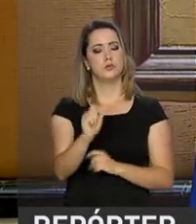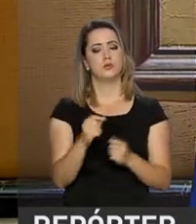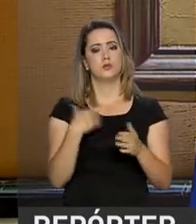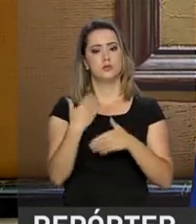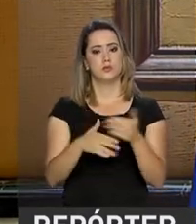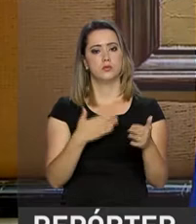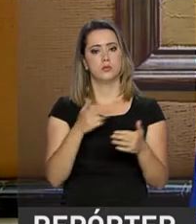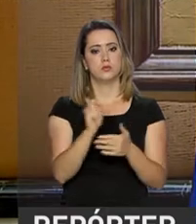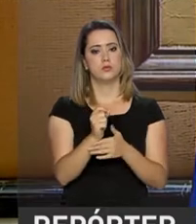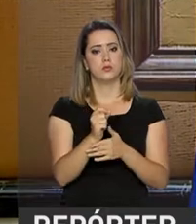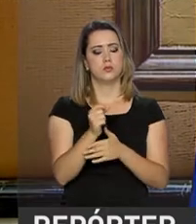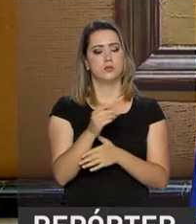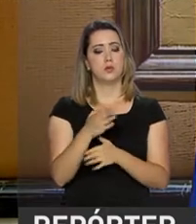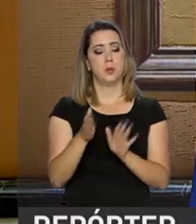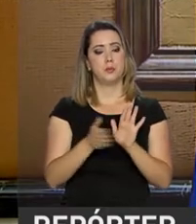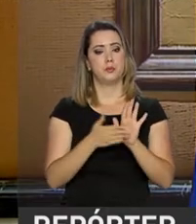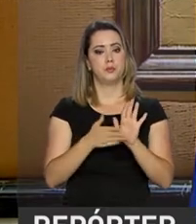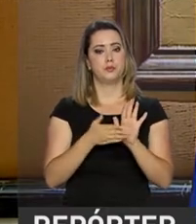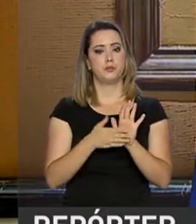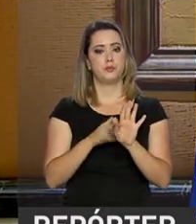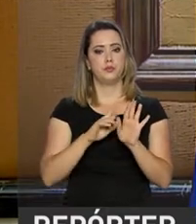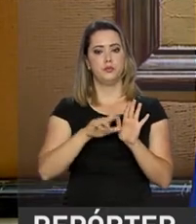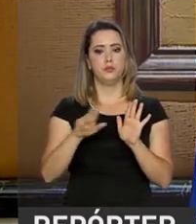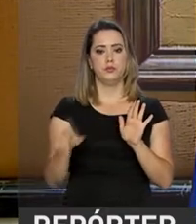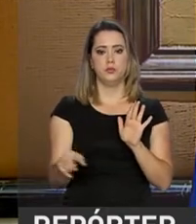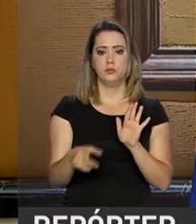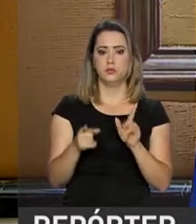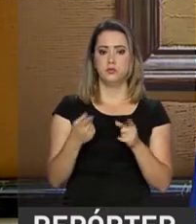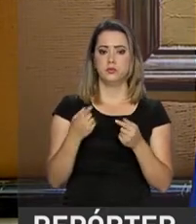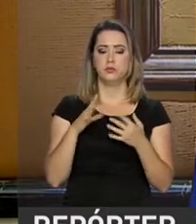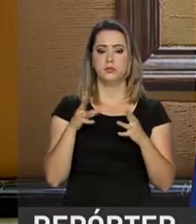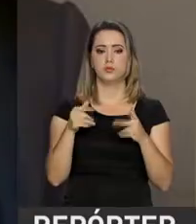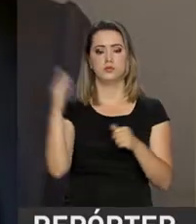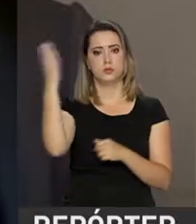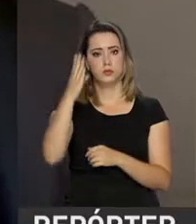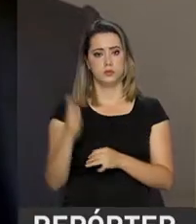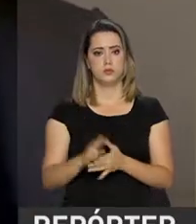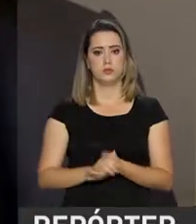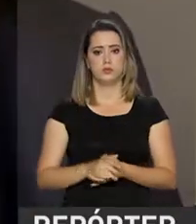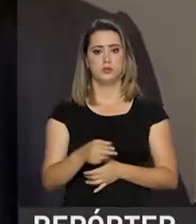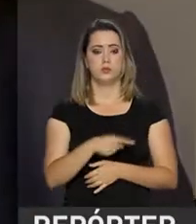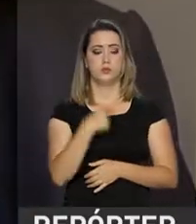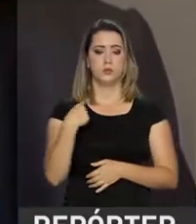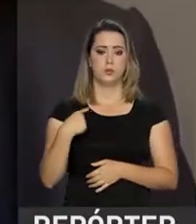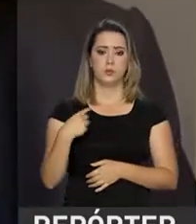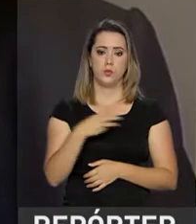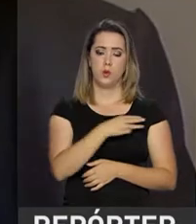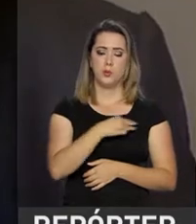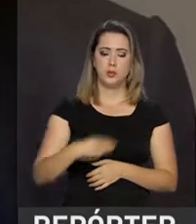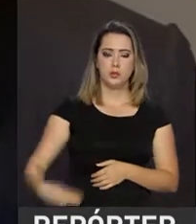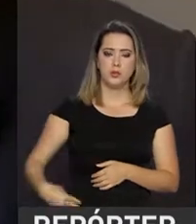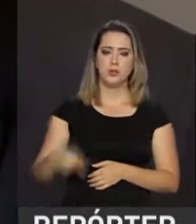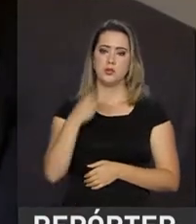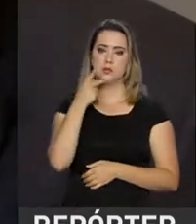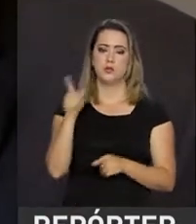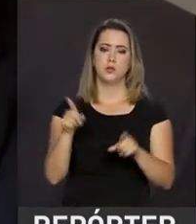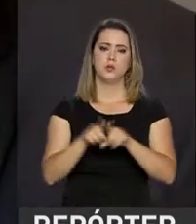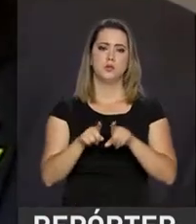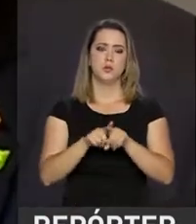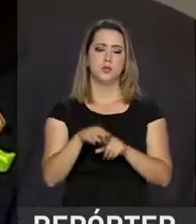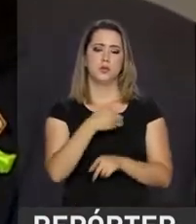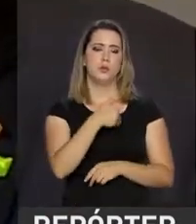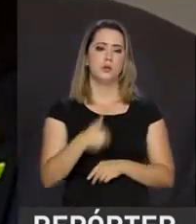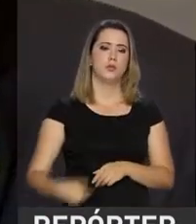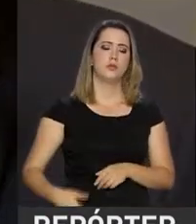amanhã a apresentar que são inúmeros em todo brasil o ministro da agricultura disse também que o governo